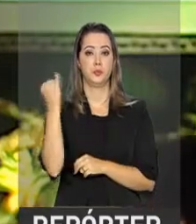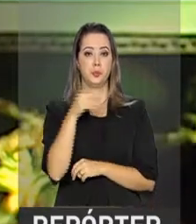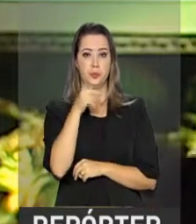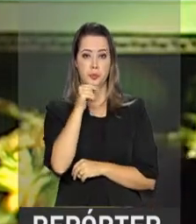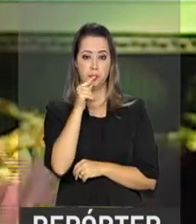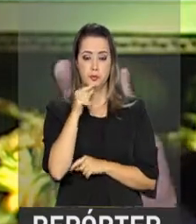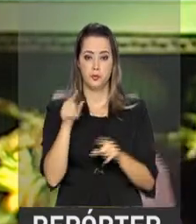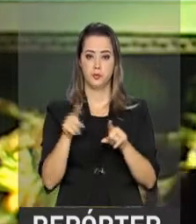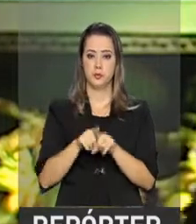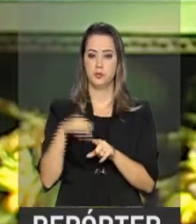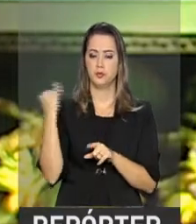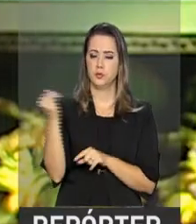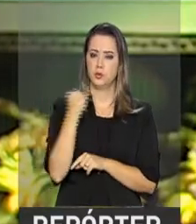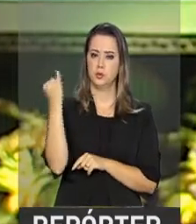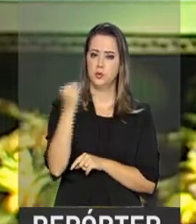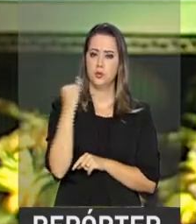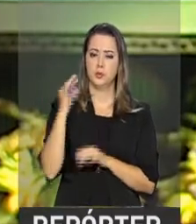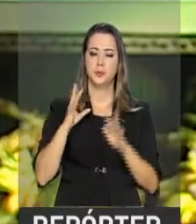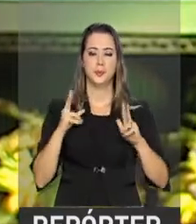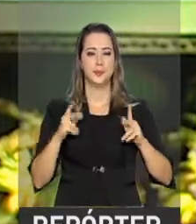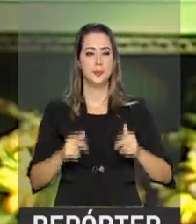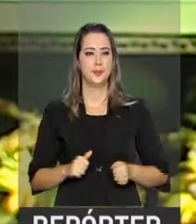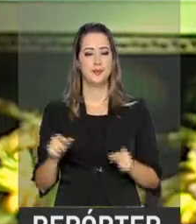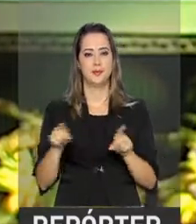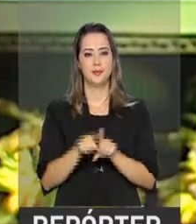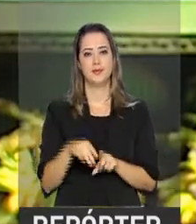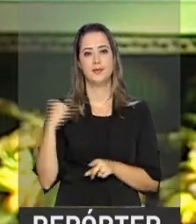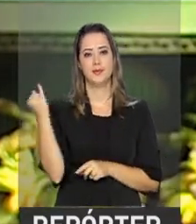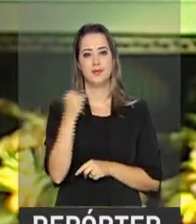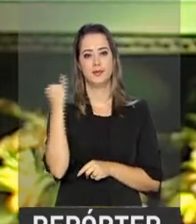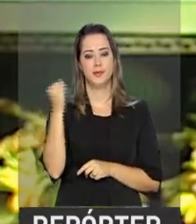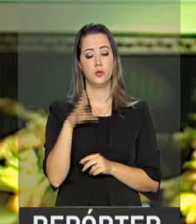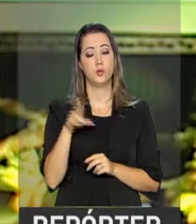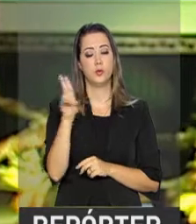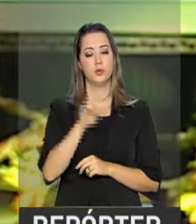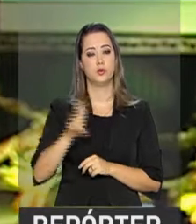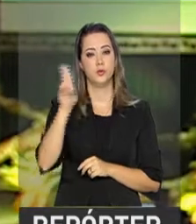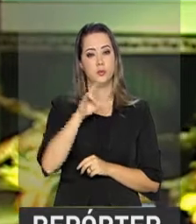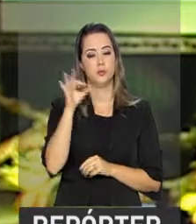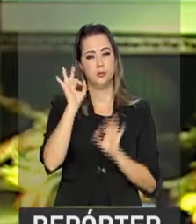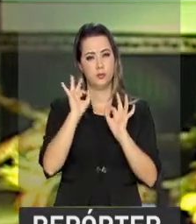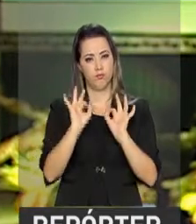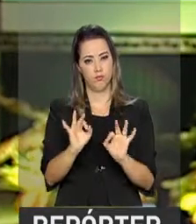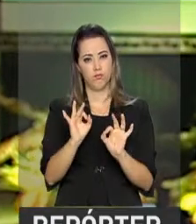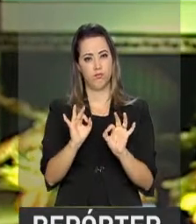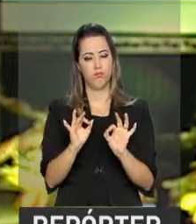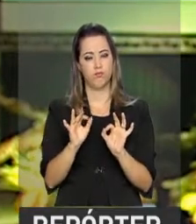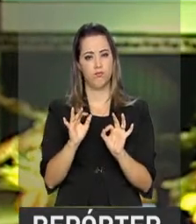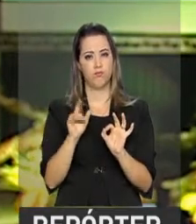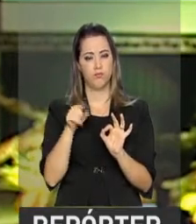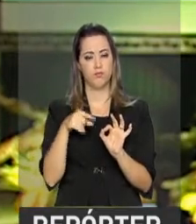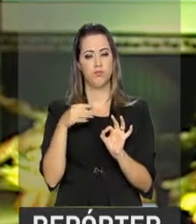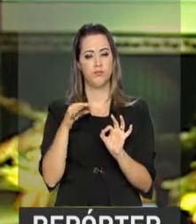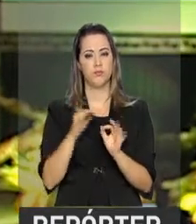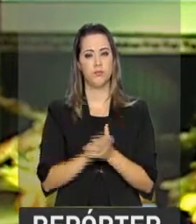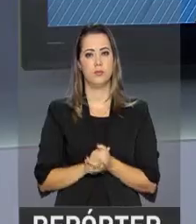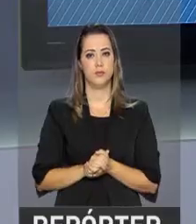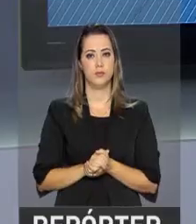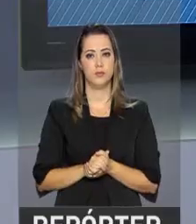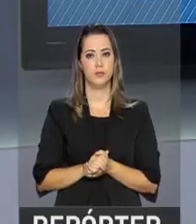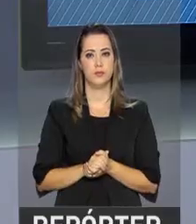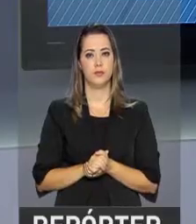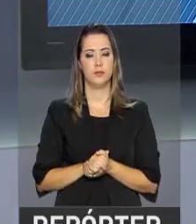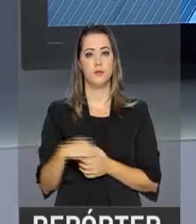água a importância do saneamento a importância de se utilizar a água de forma racional e eficiente